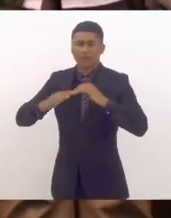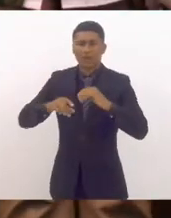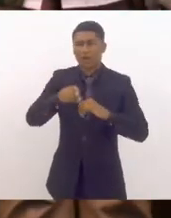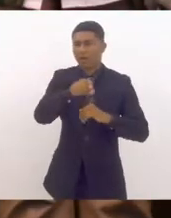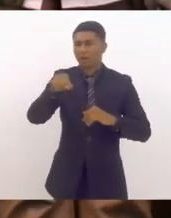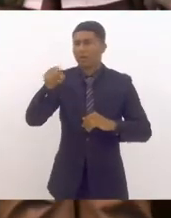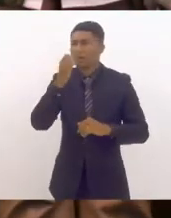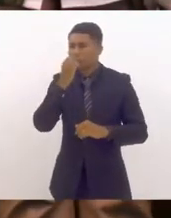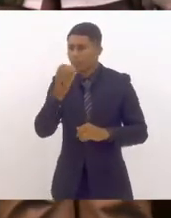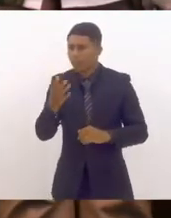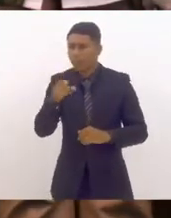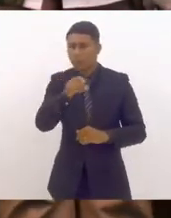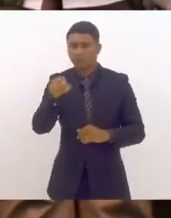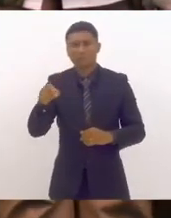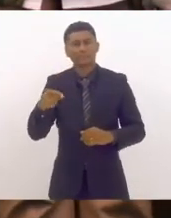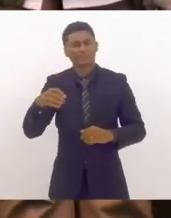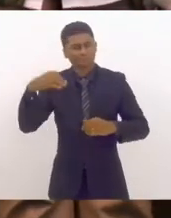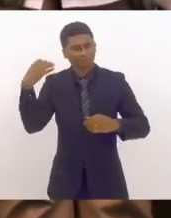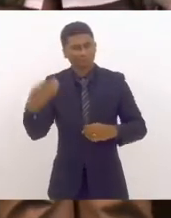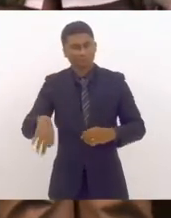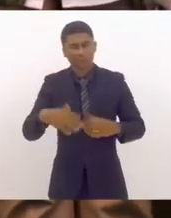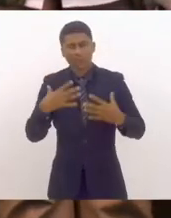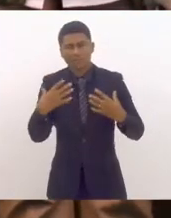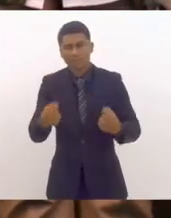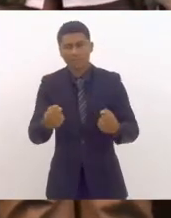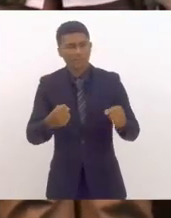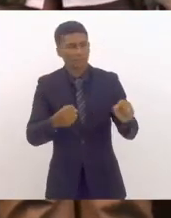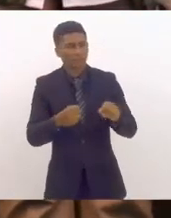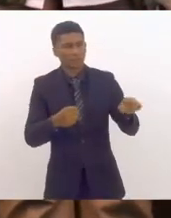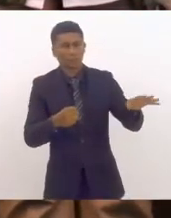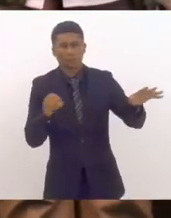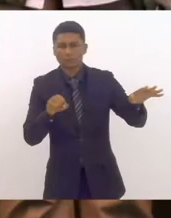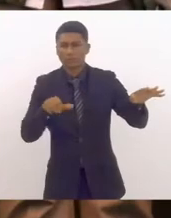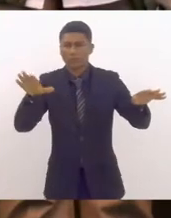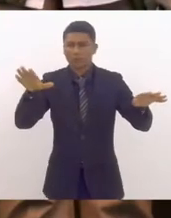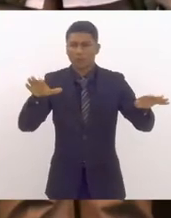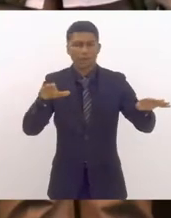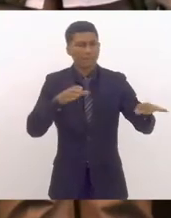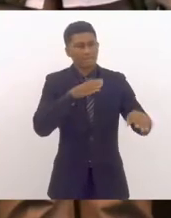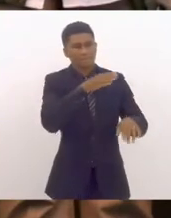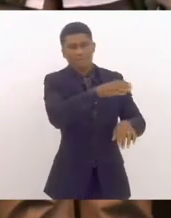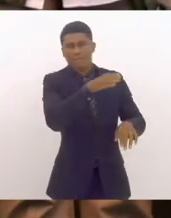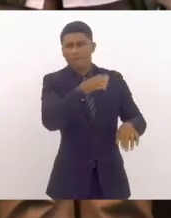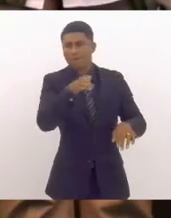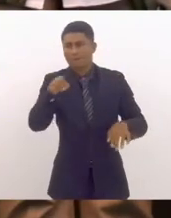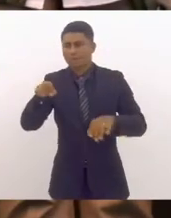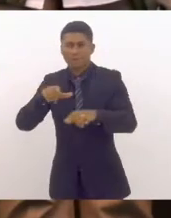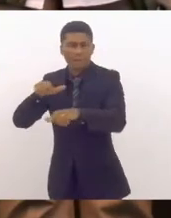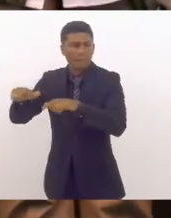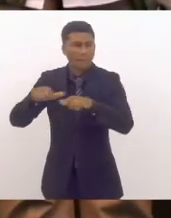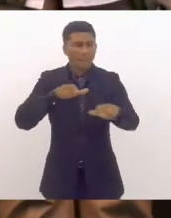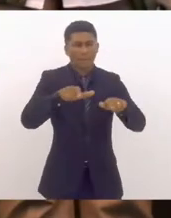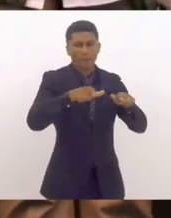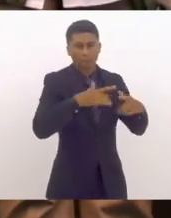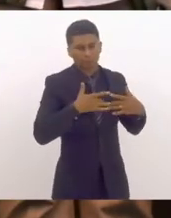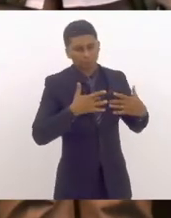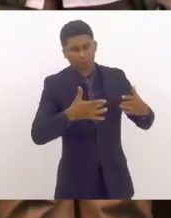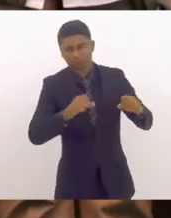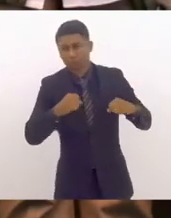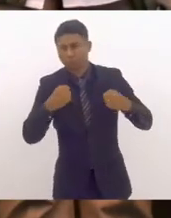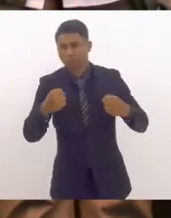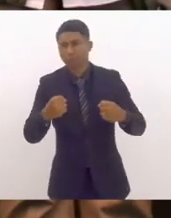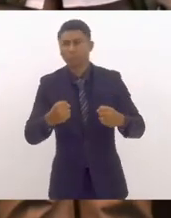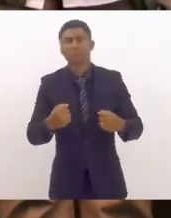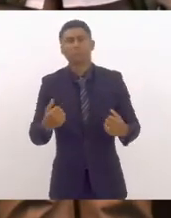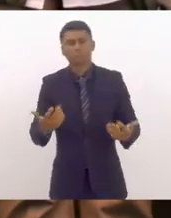estão dispostos a entrar nas comunidades do Rio de Janeiro, fazer um bom serviço, se dedicar e deixar ali a